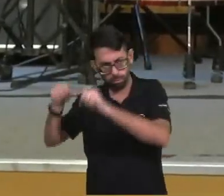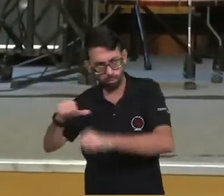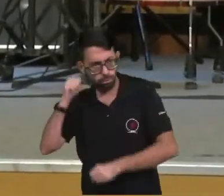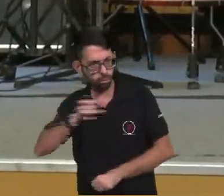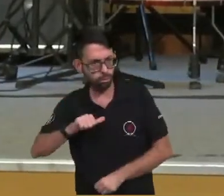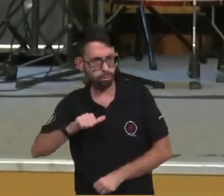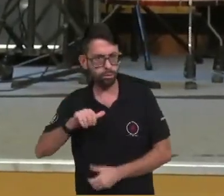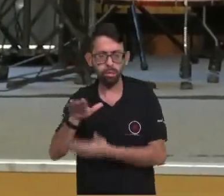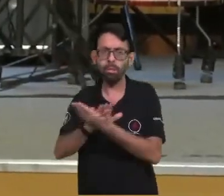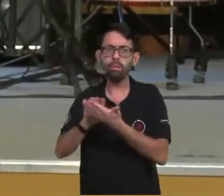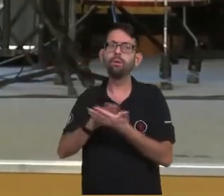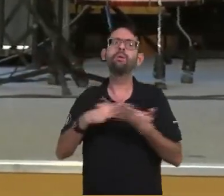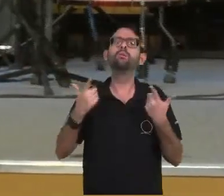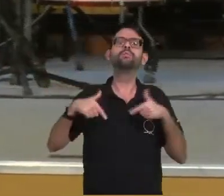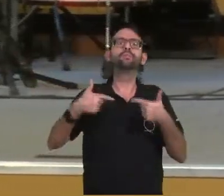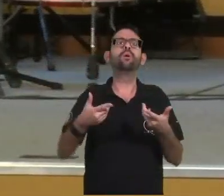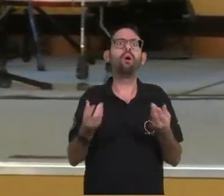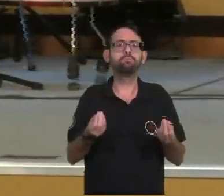Ah,